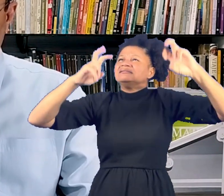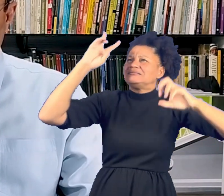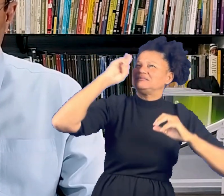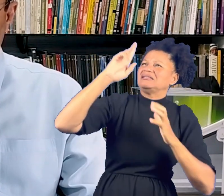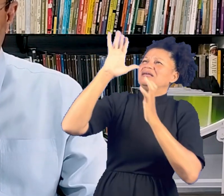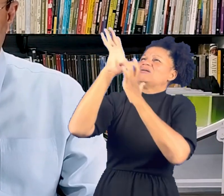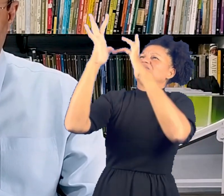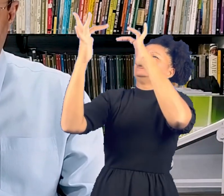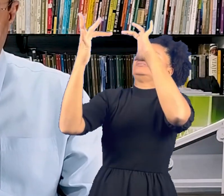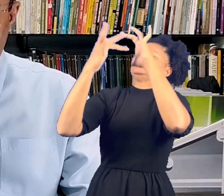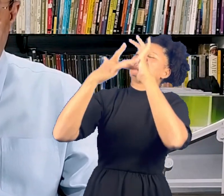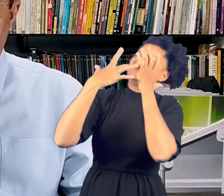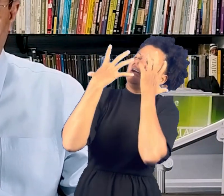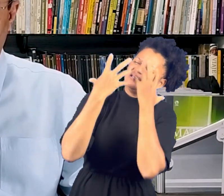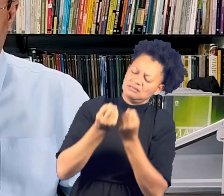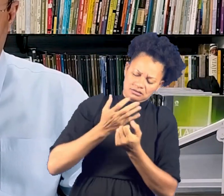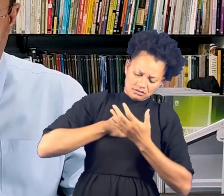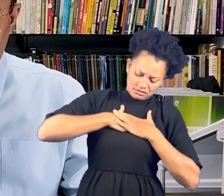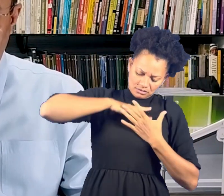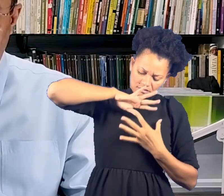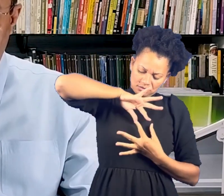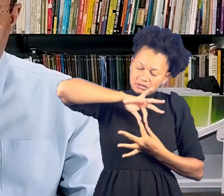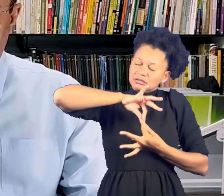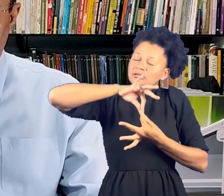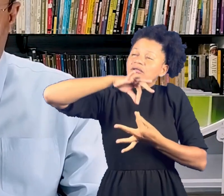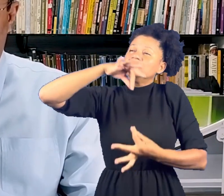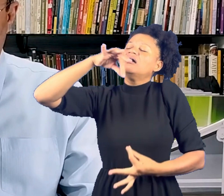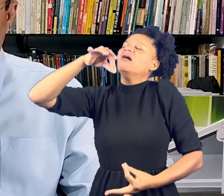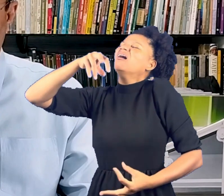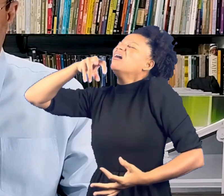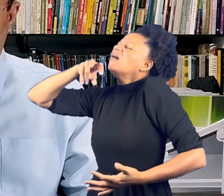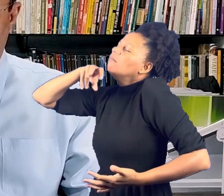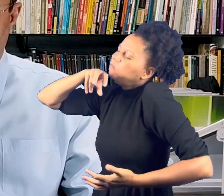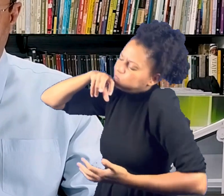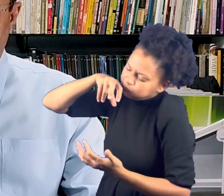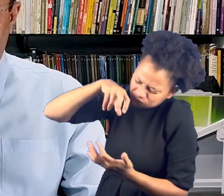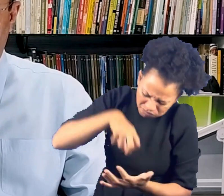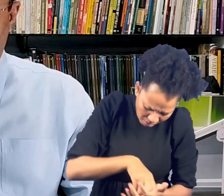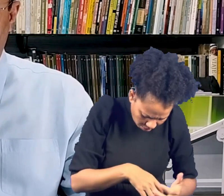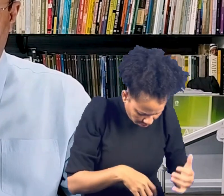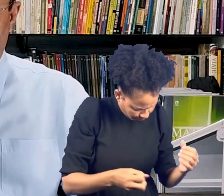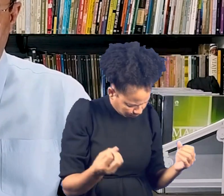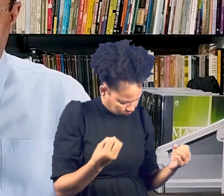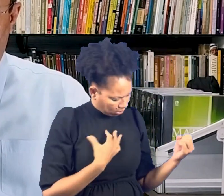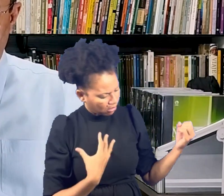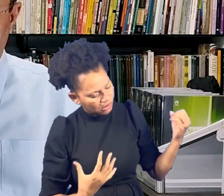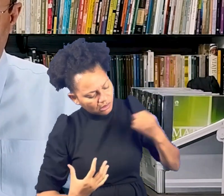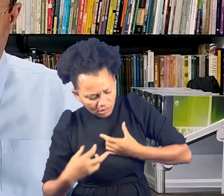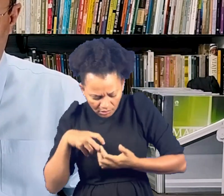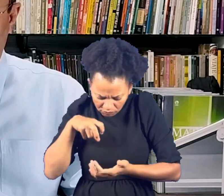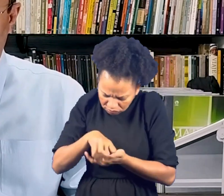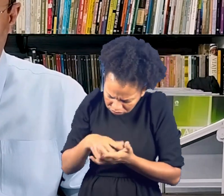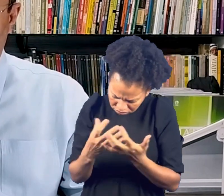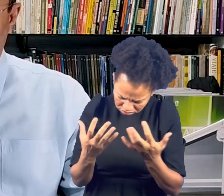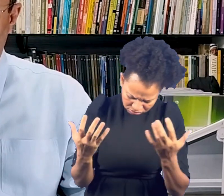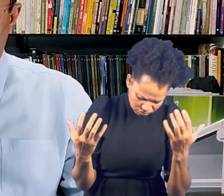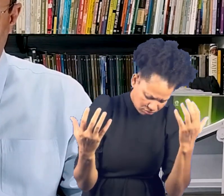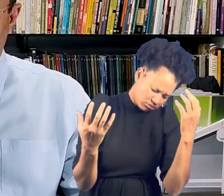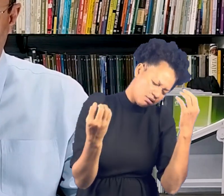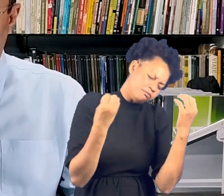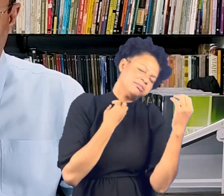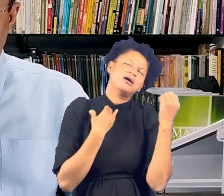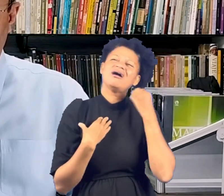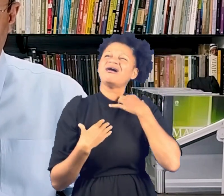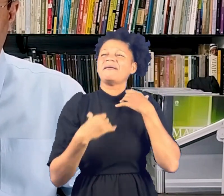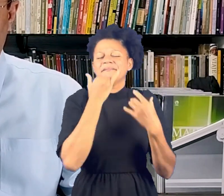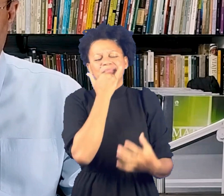Senhor Jesus, recebe o meu espírito. E pondo-se de joelhos, clamou com grande voz: Senhor, não